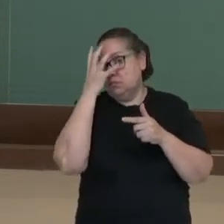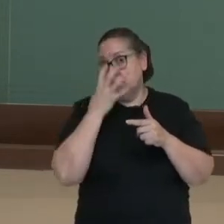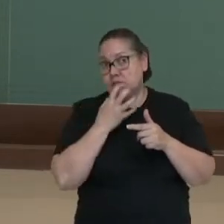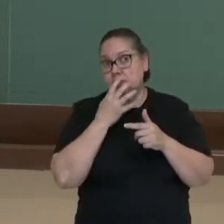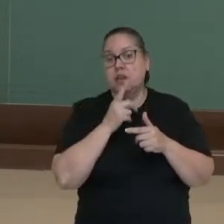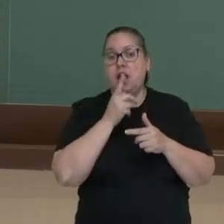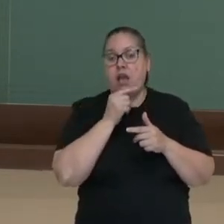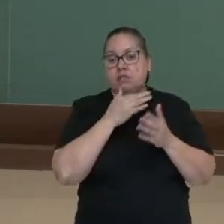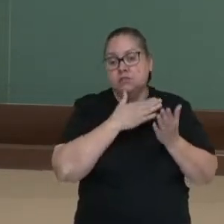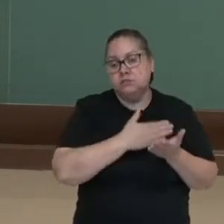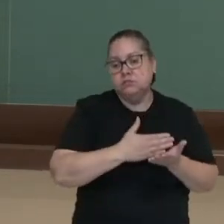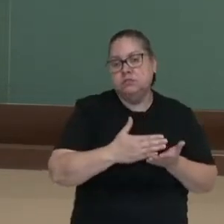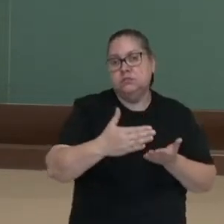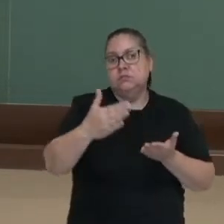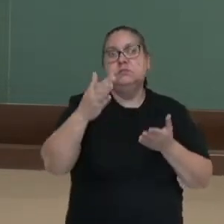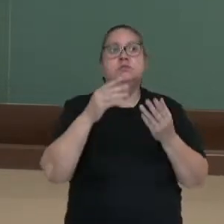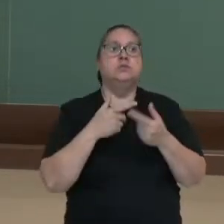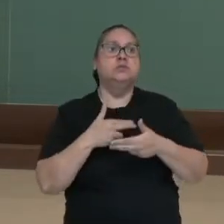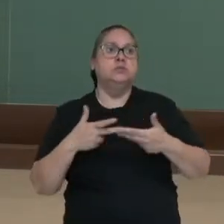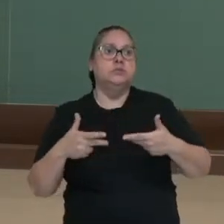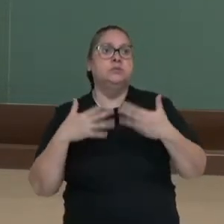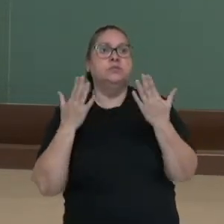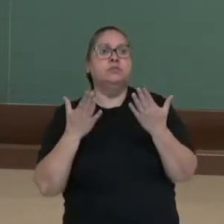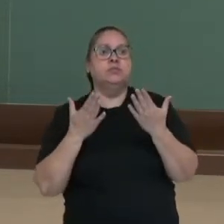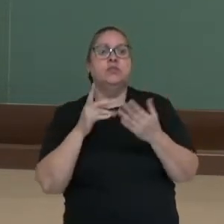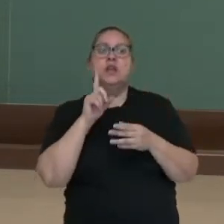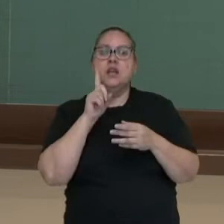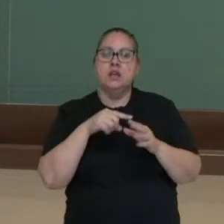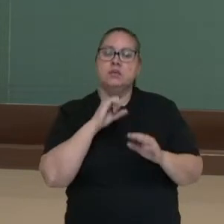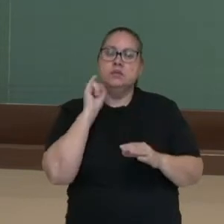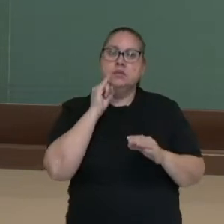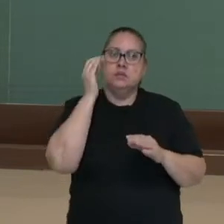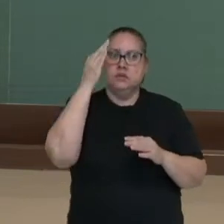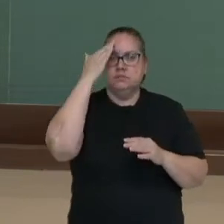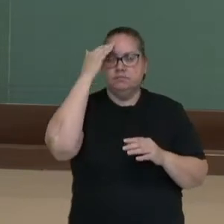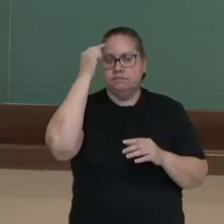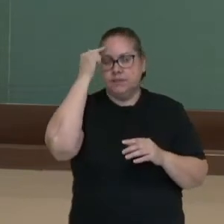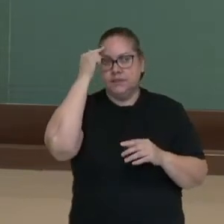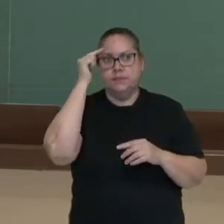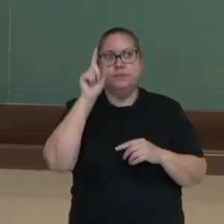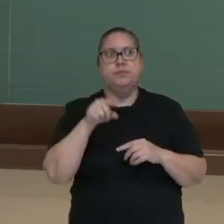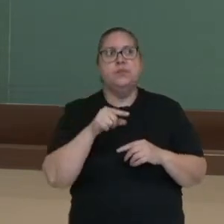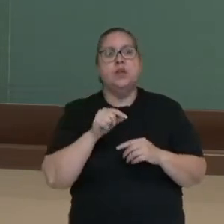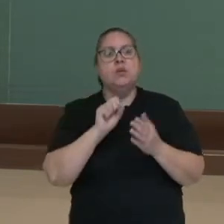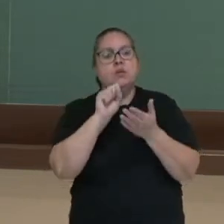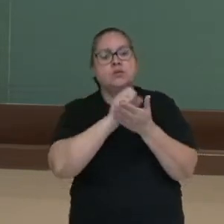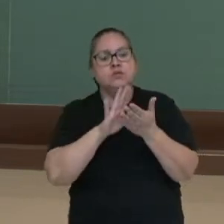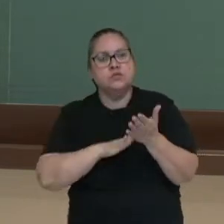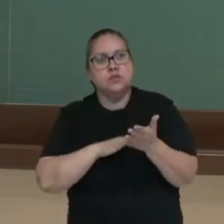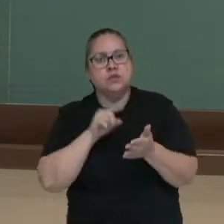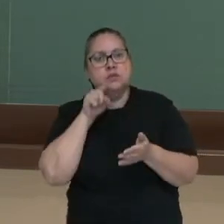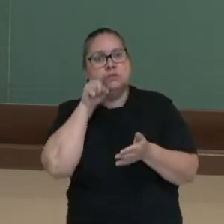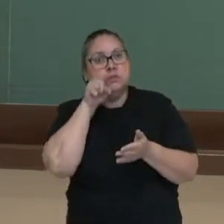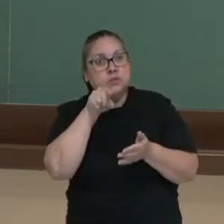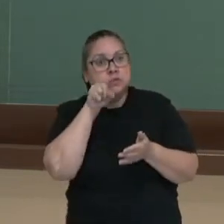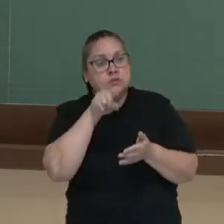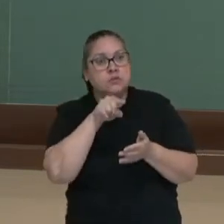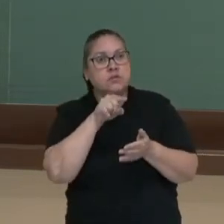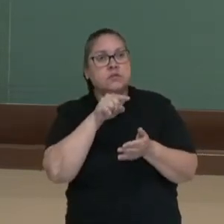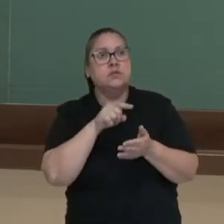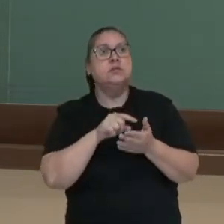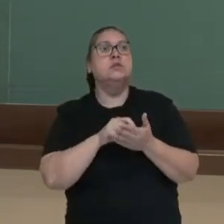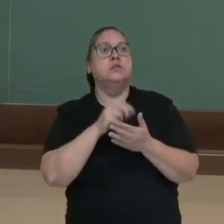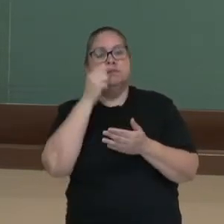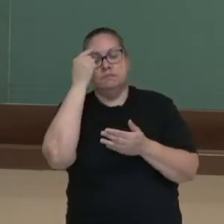a partir dessas atividades. Então, são fatores importantes para a gente pensar. E aí, uma atividade para vocês